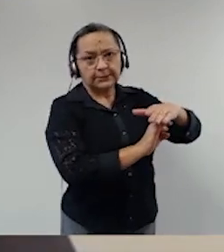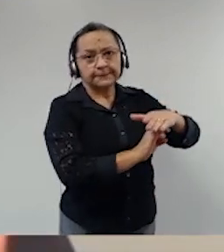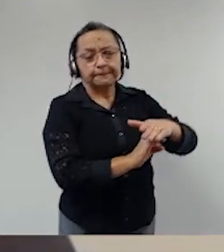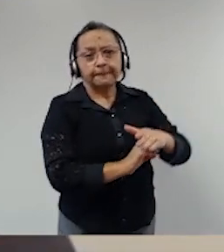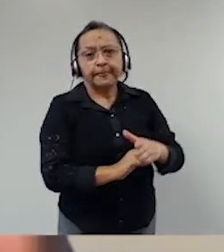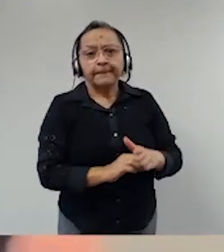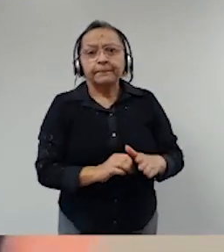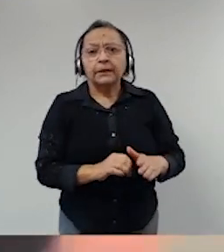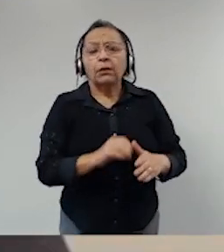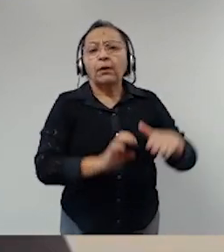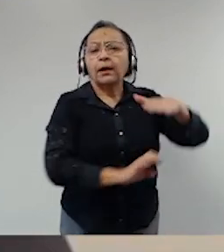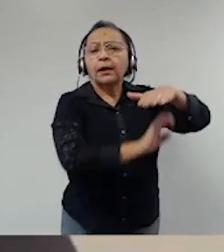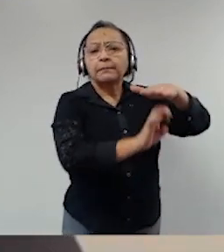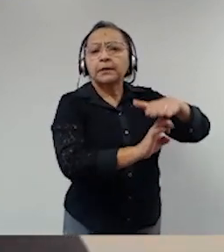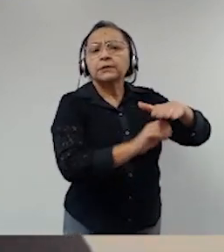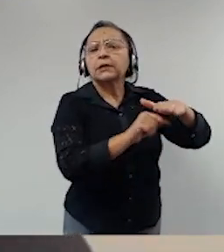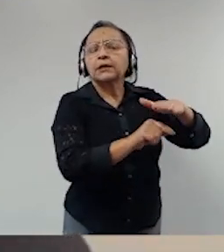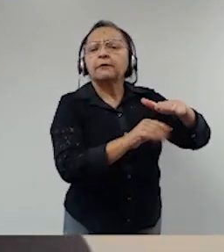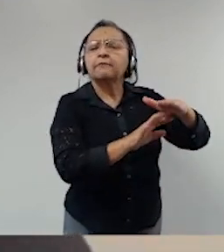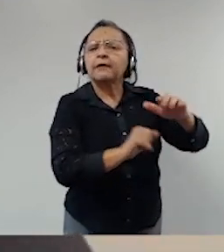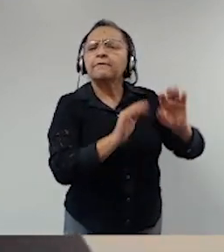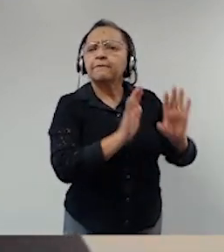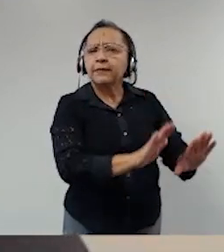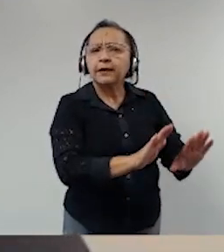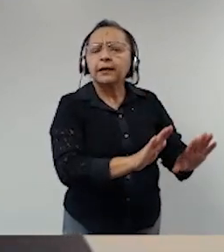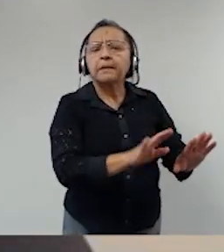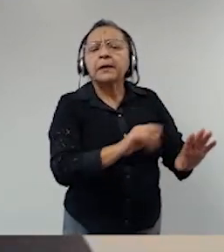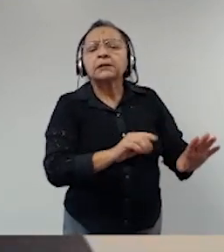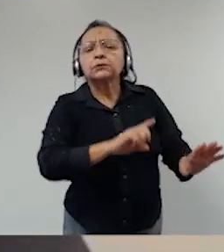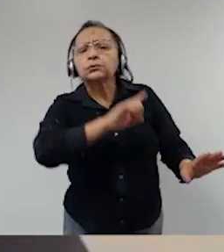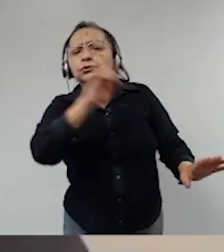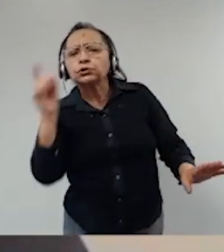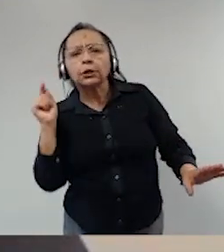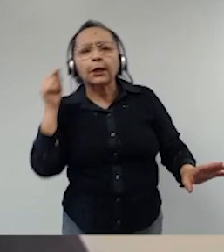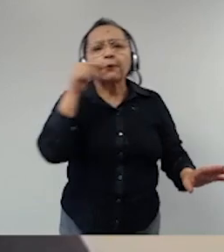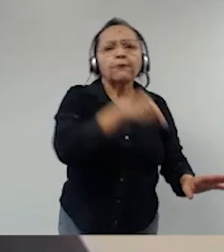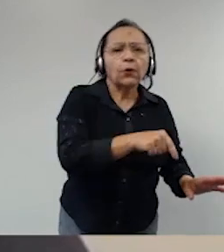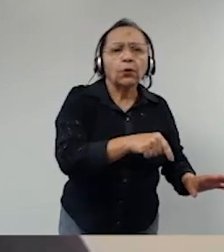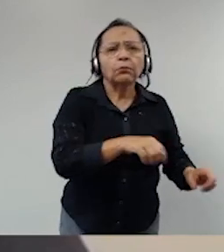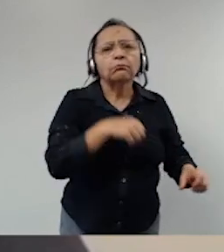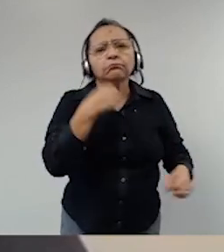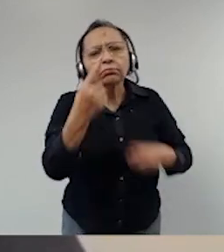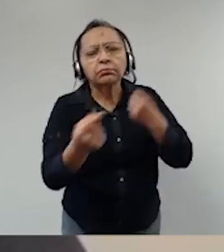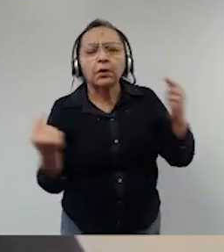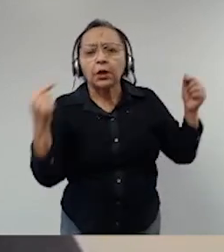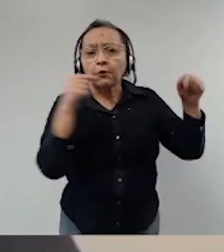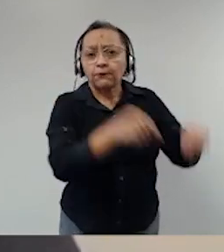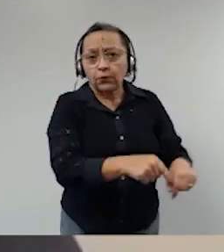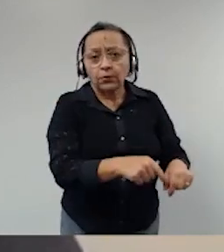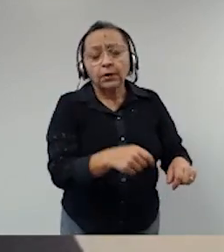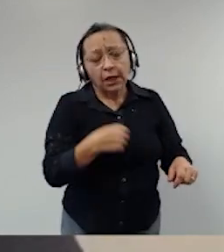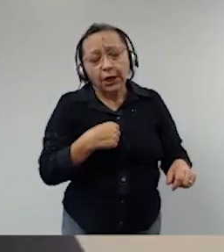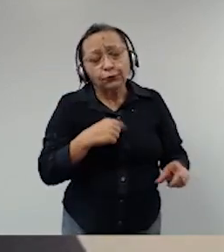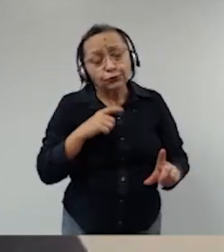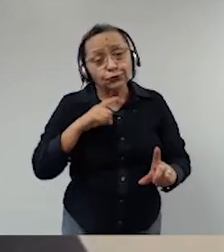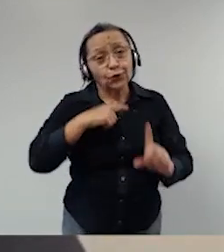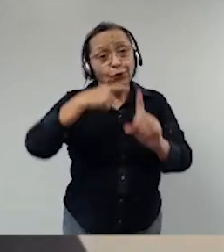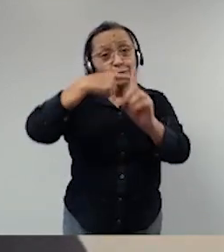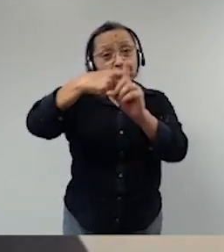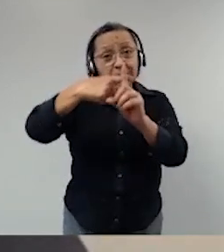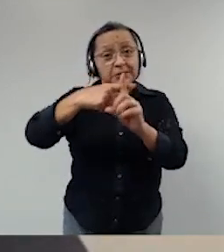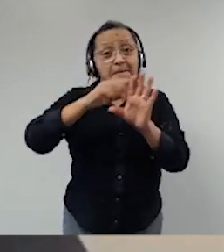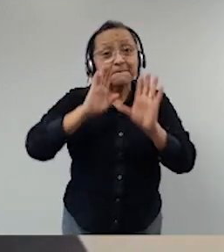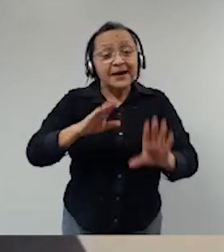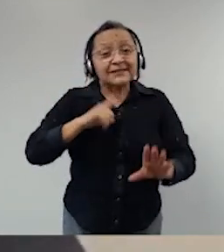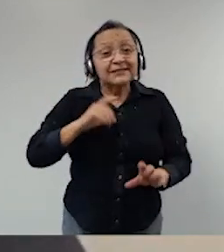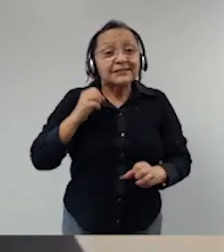O escritório vai ser onde quer que nós estejamos. Isso trará certamente muitas coisas boas, eu sou otimista, mas se calhar algumas dificuldades